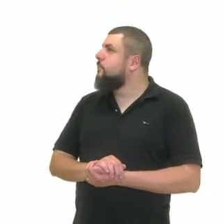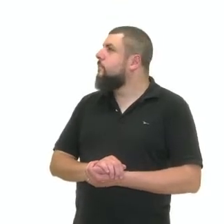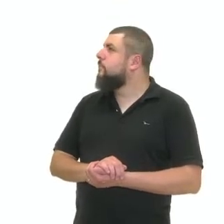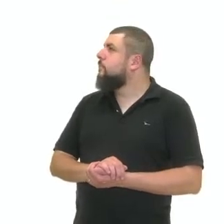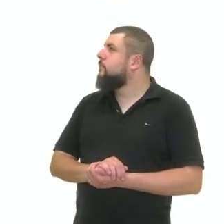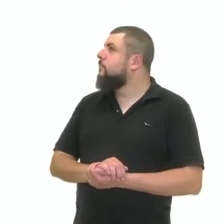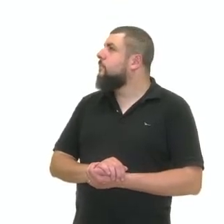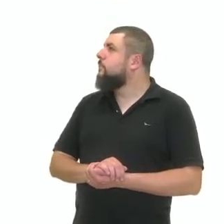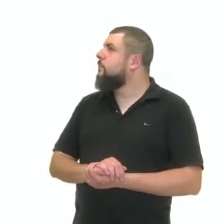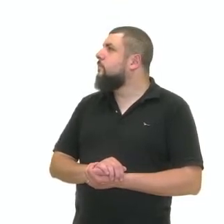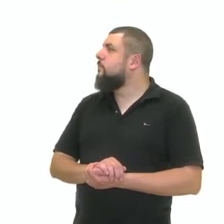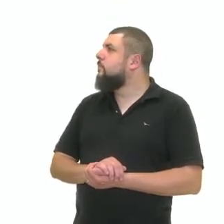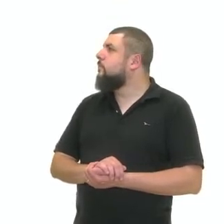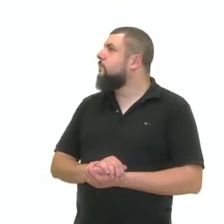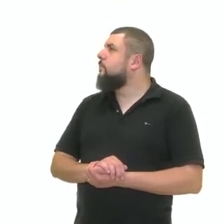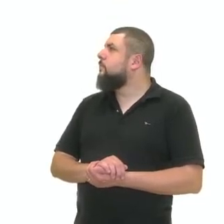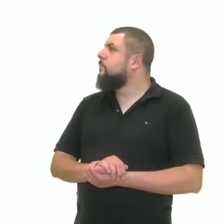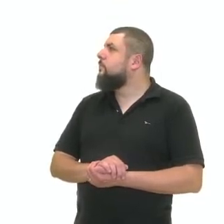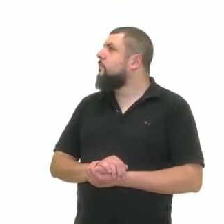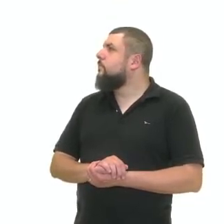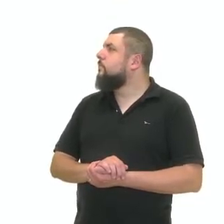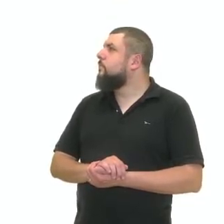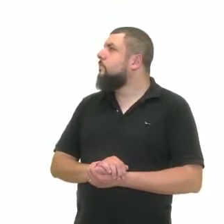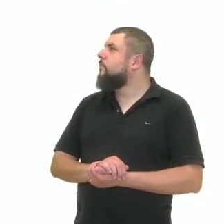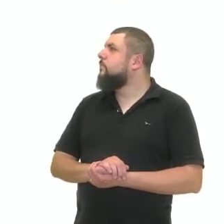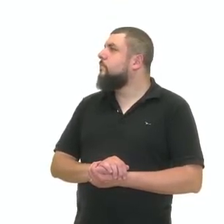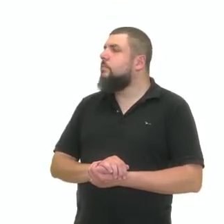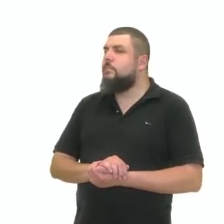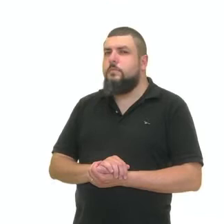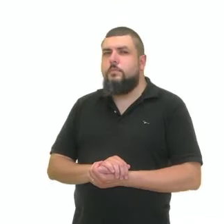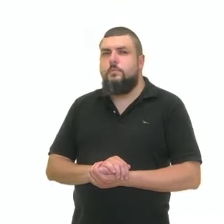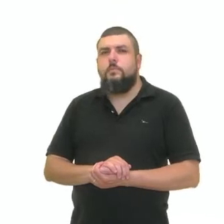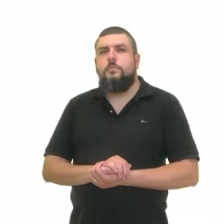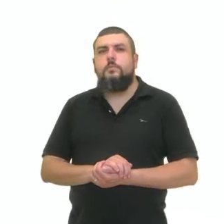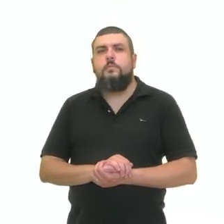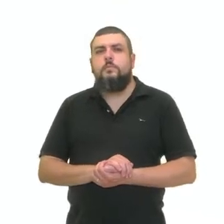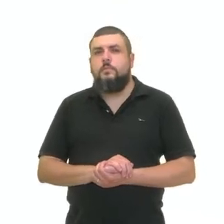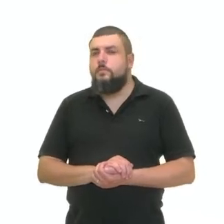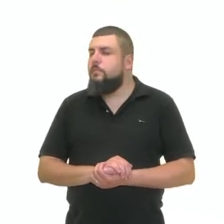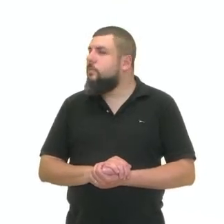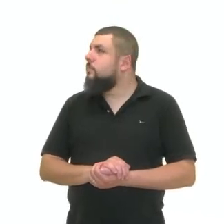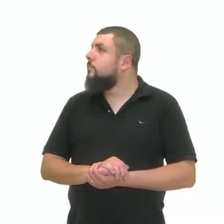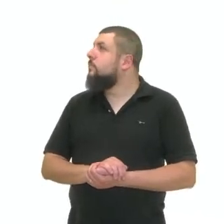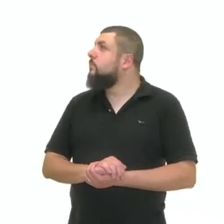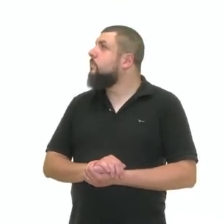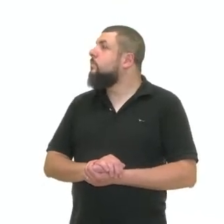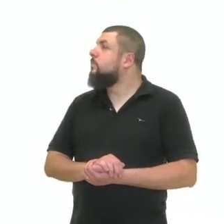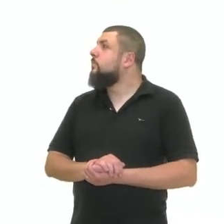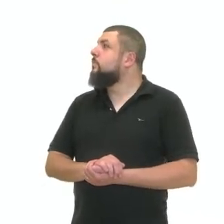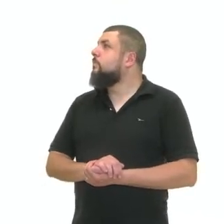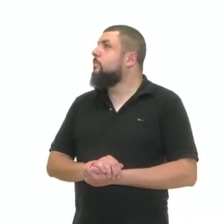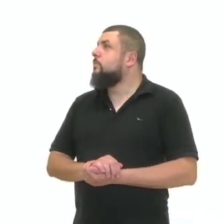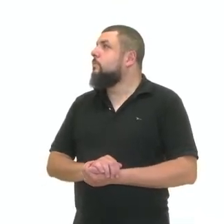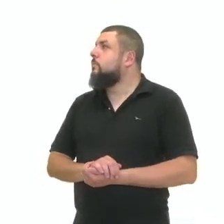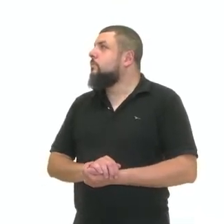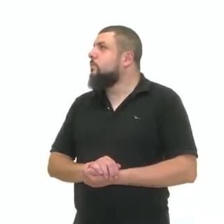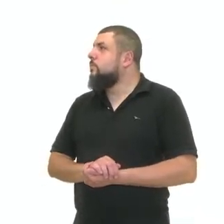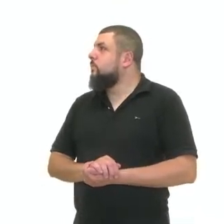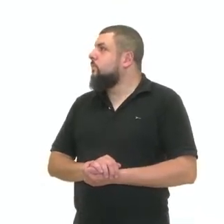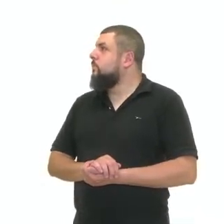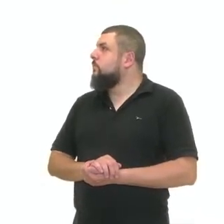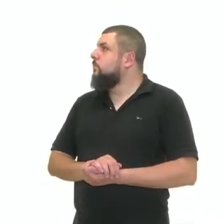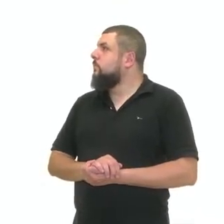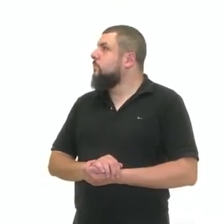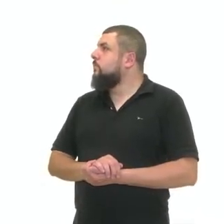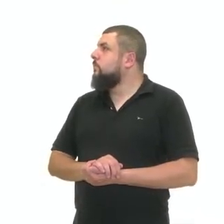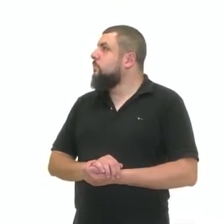campanhas anti-britânicas. Em 1919, a greve geral de vários setores, como transporte e limpeza. Em 1920